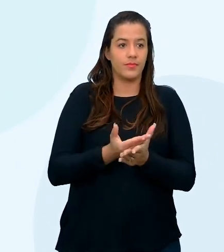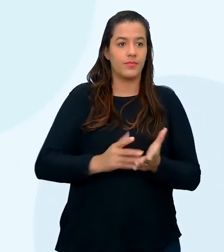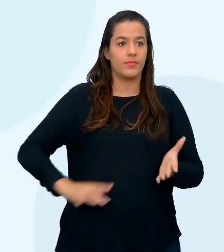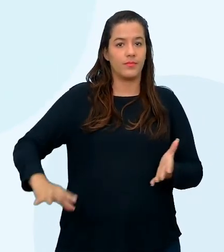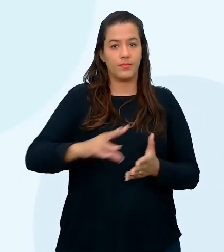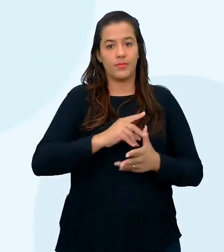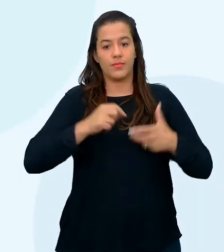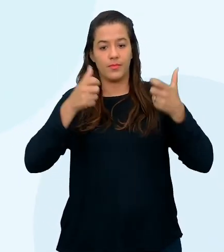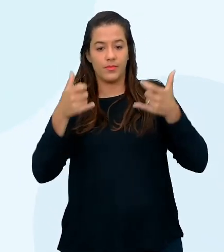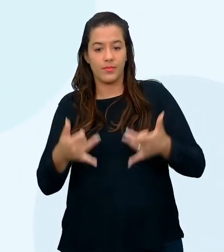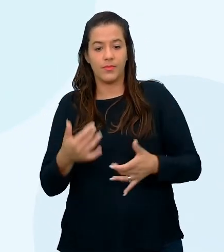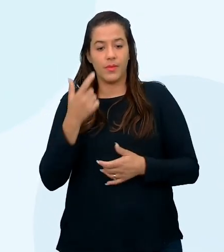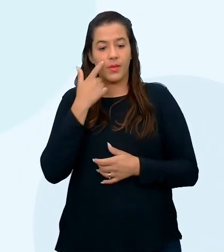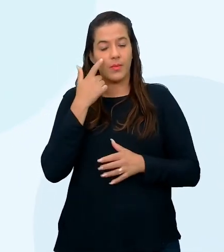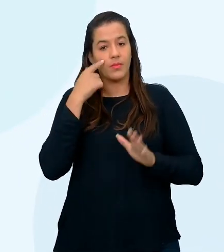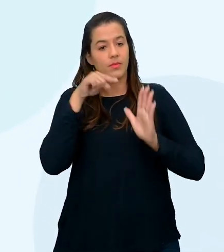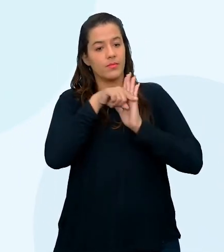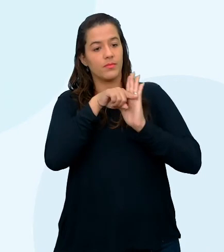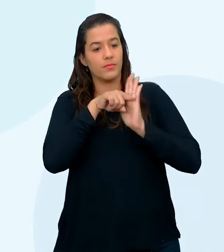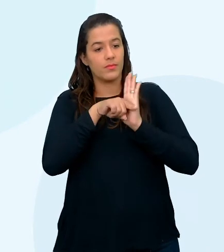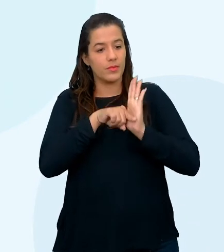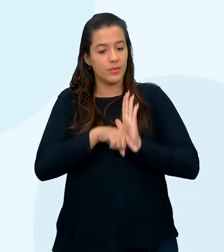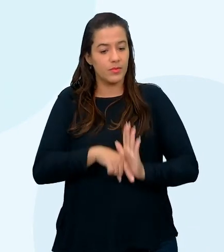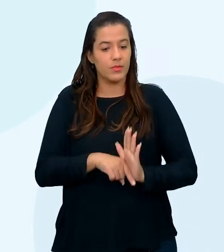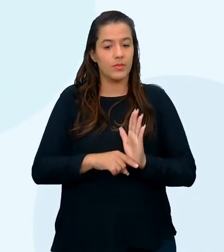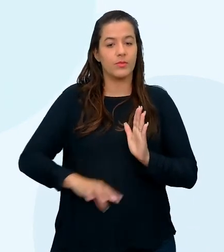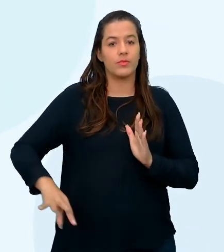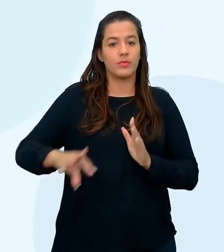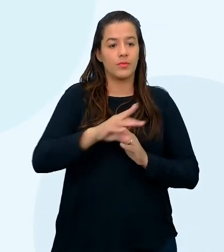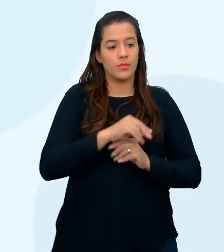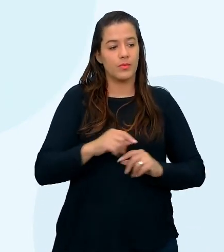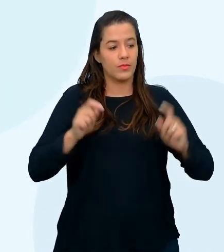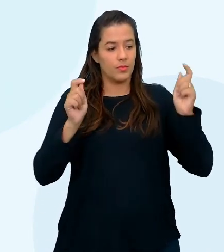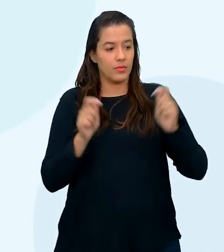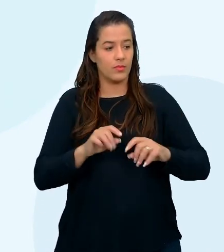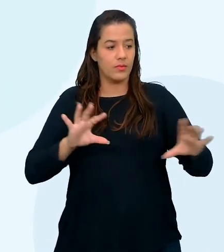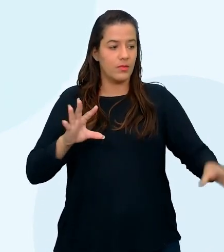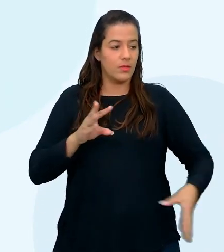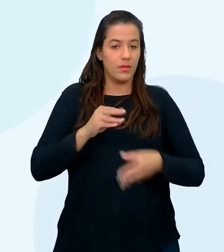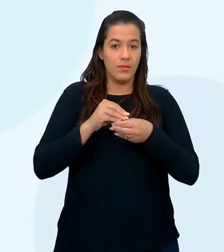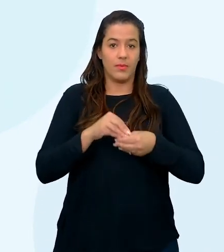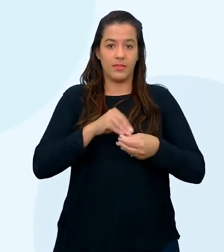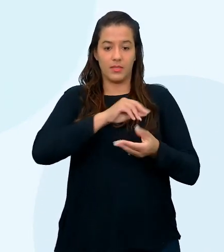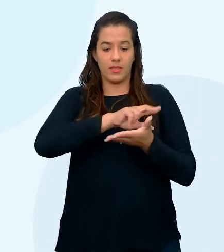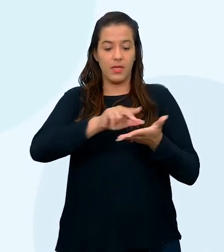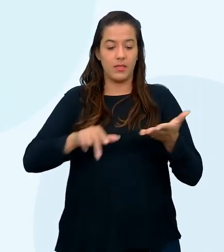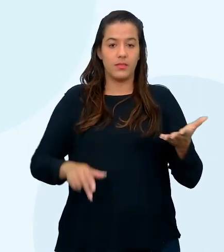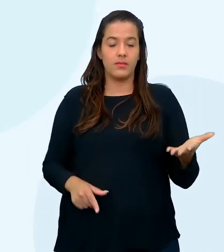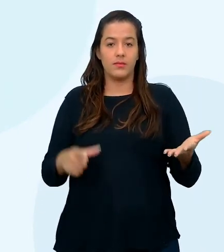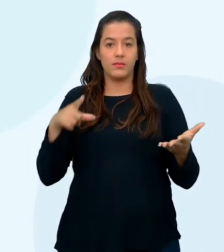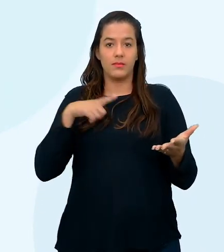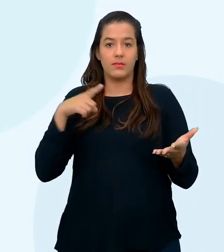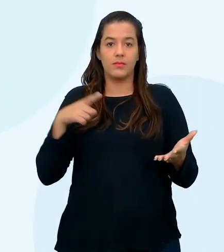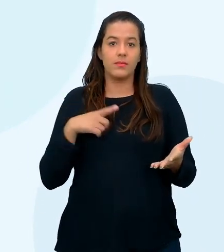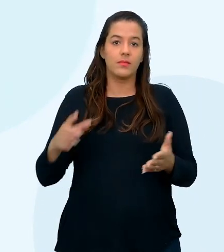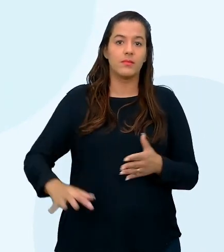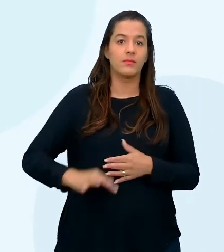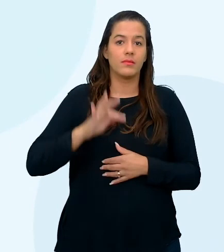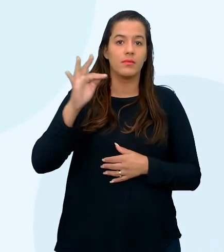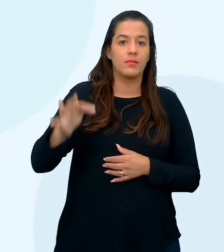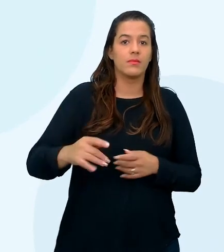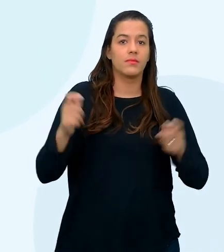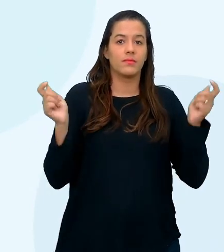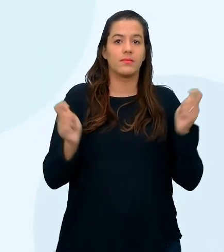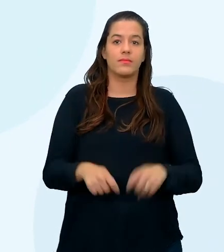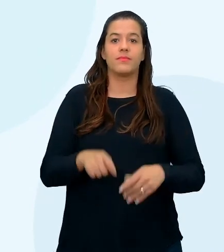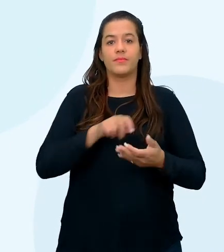essa formação do solo, então, essa conjunção que a gente tem das estruturas químicas,